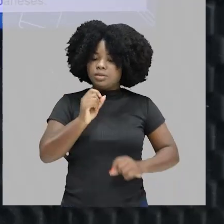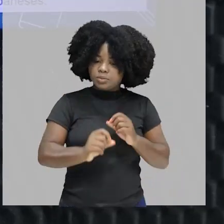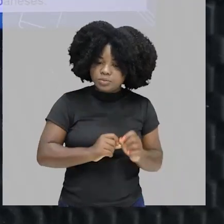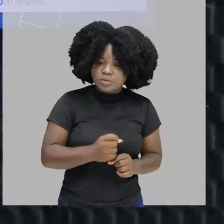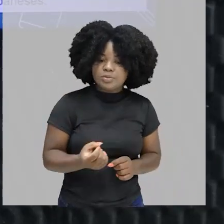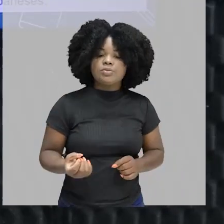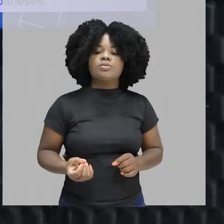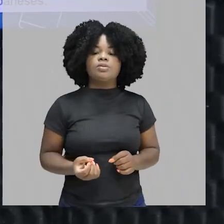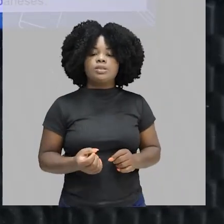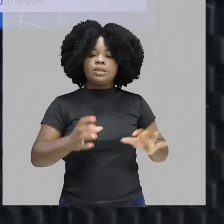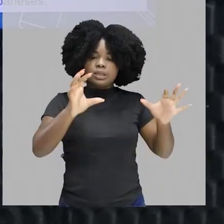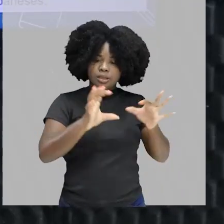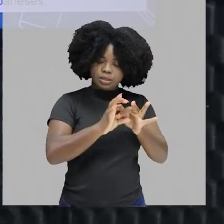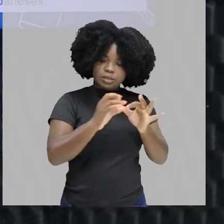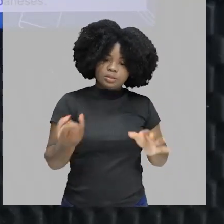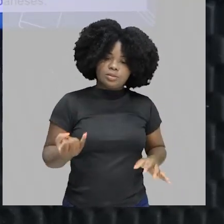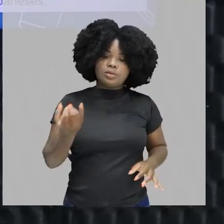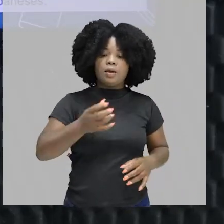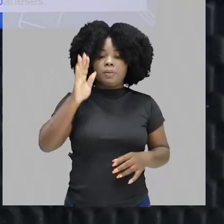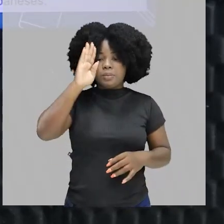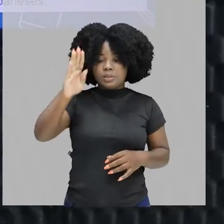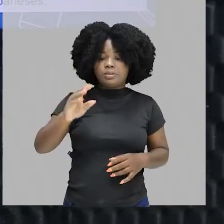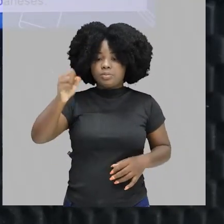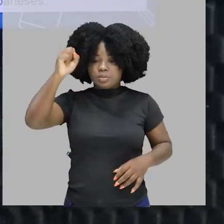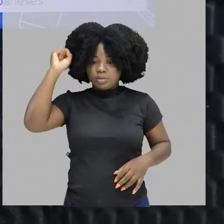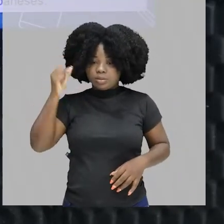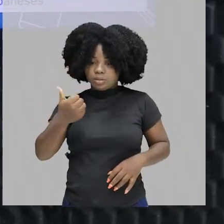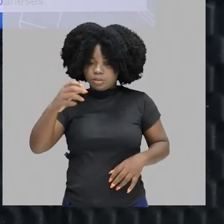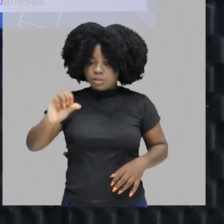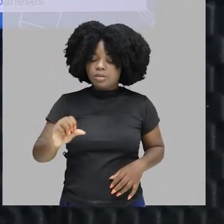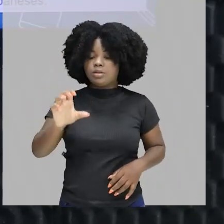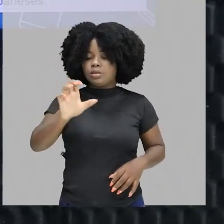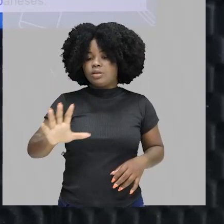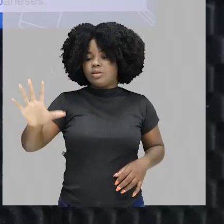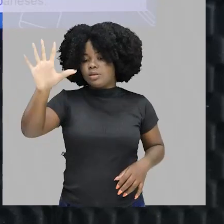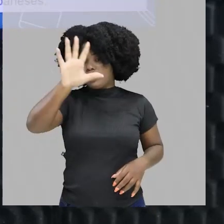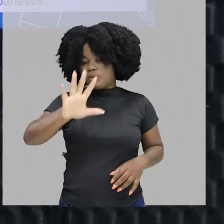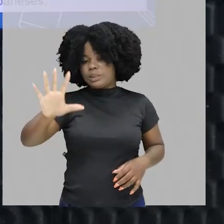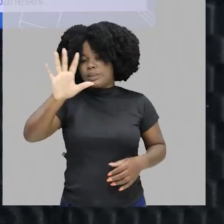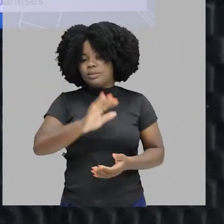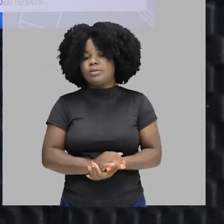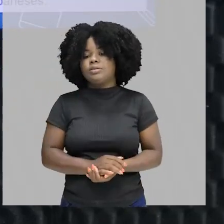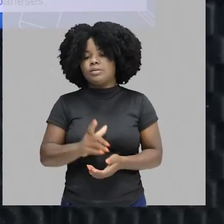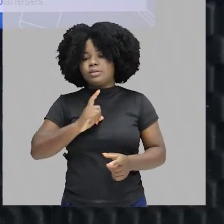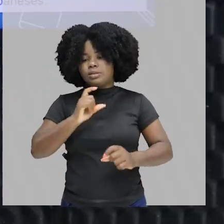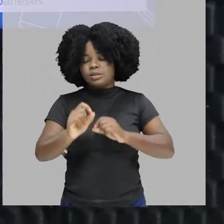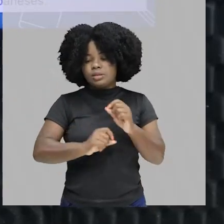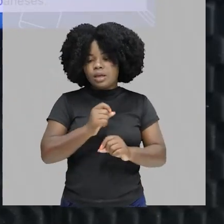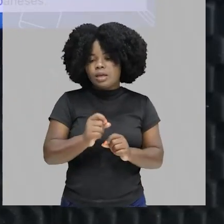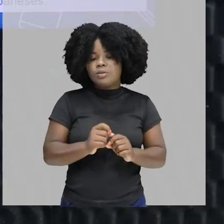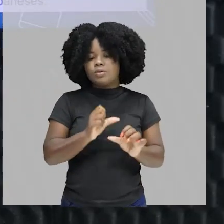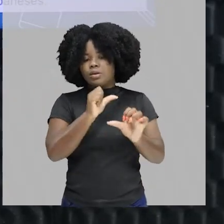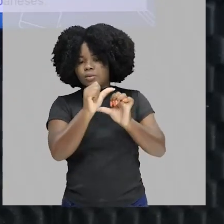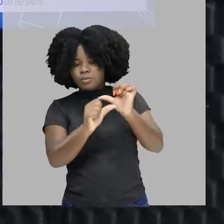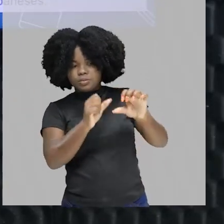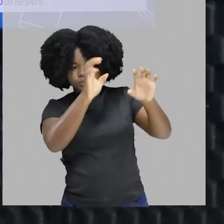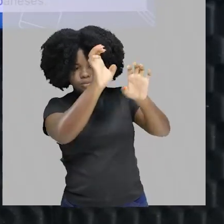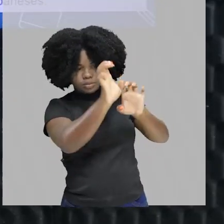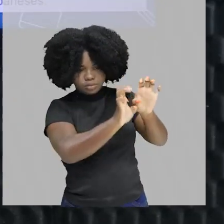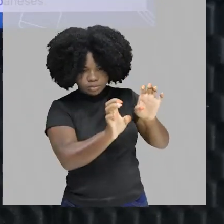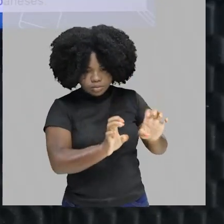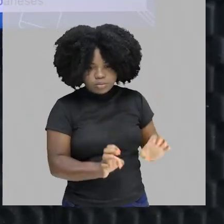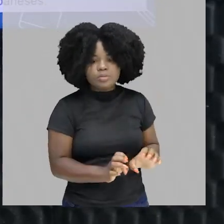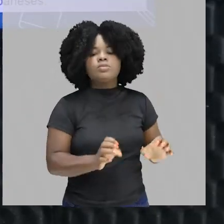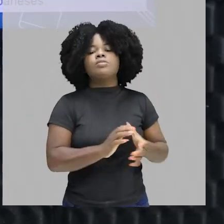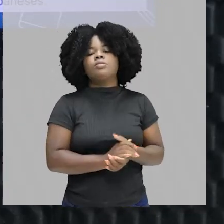principalmente, tá, no século XIX, quando a Europa começa a passar por uma reestruturação, a própria Ásia, especificamente o Japão, e o